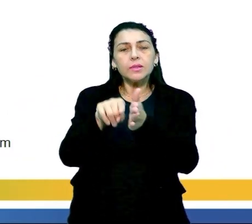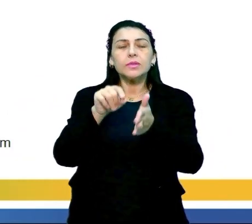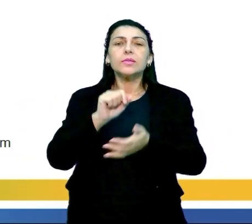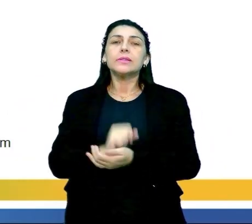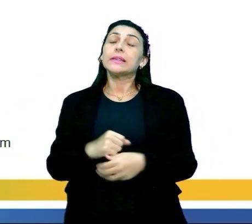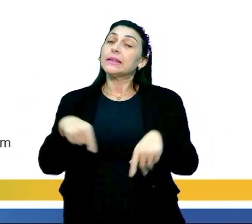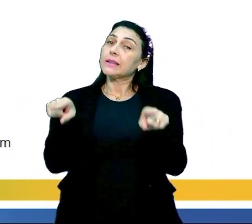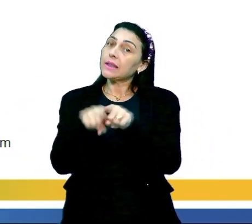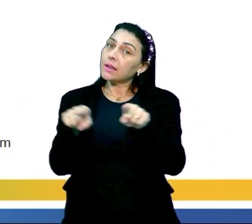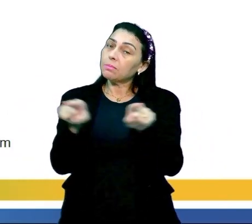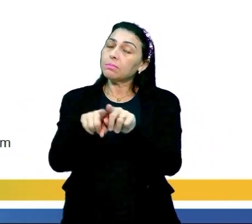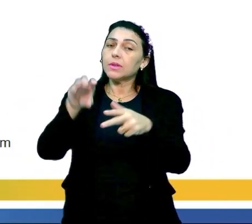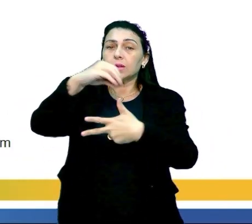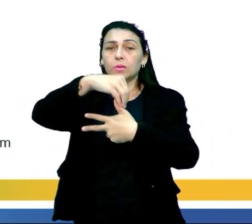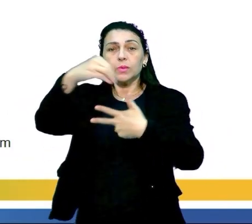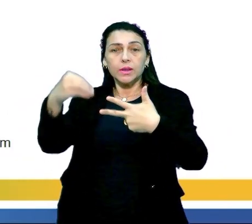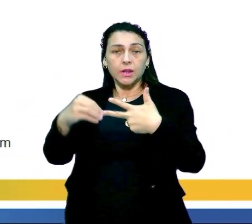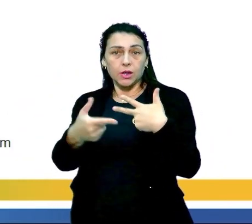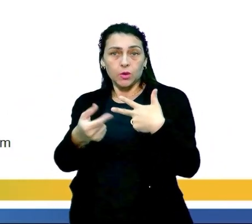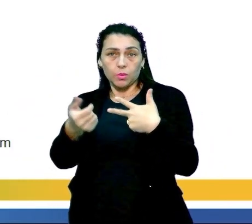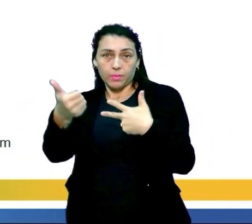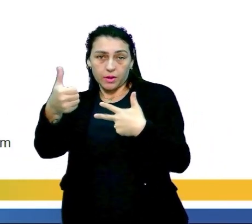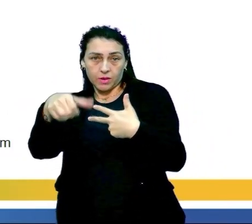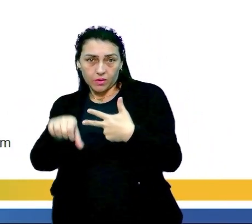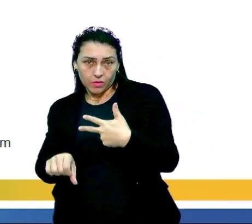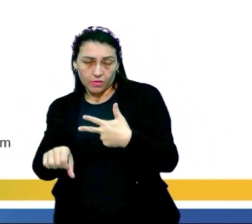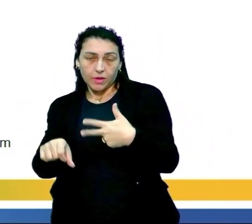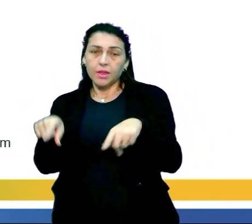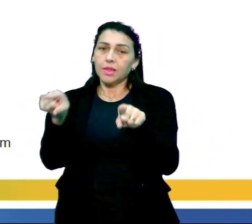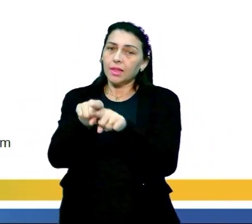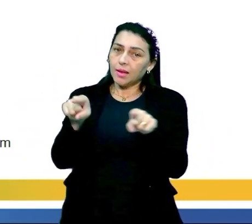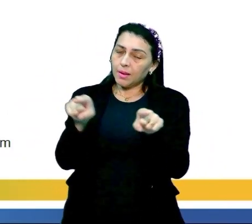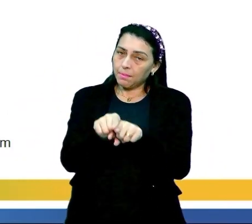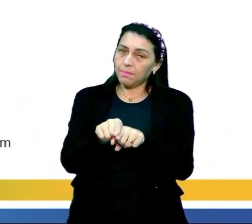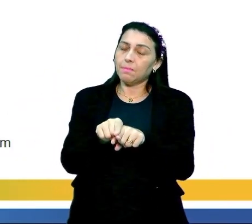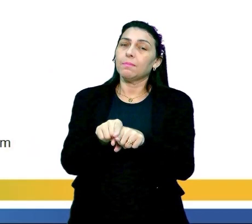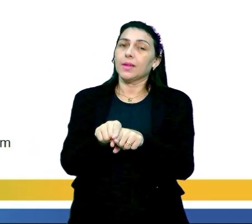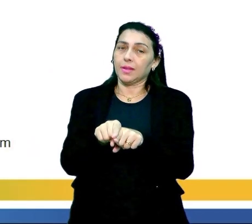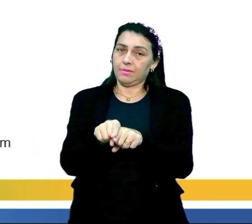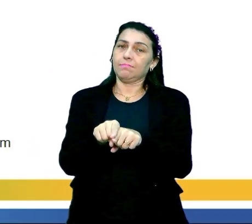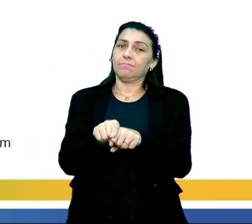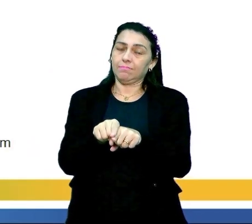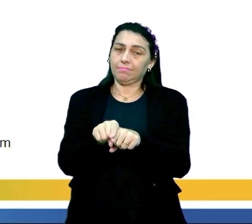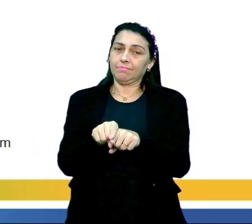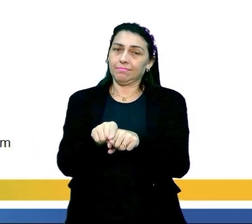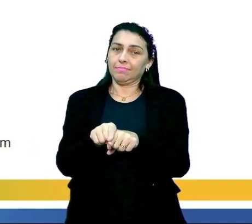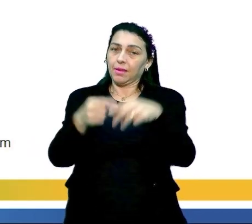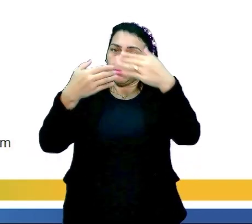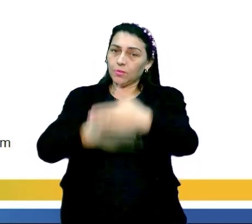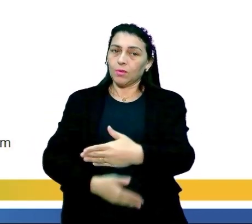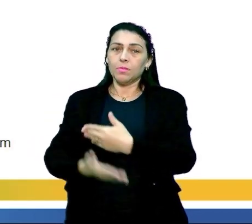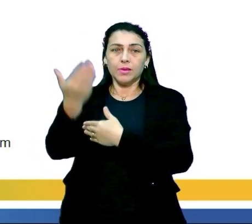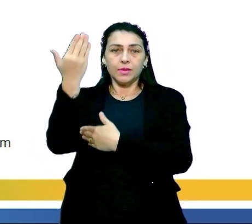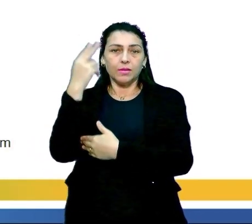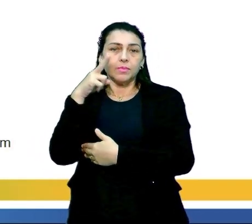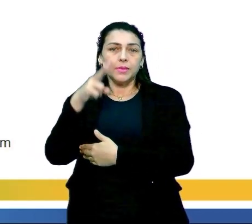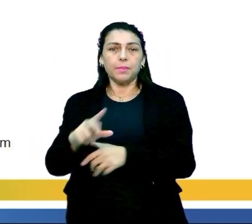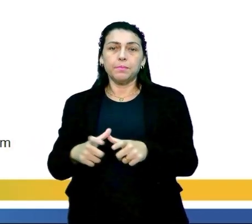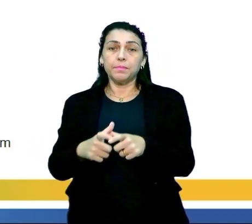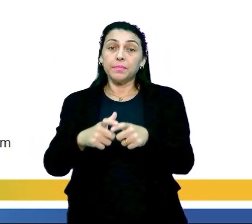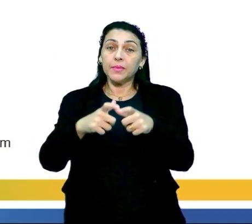questão também do Enem e, coincidentemente, também do Enem de 2019. Vamos